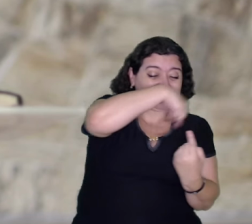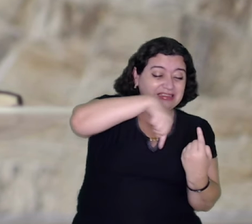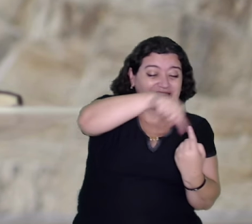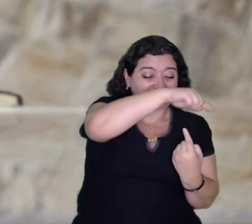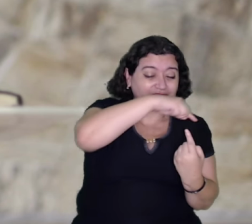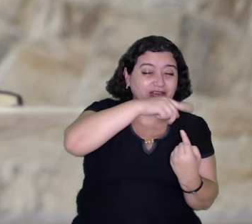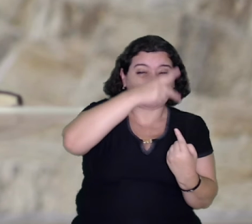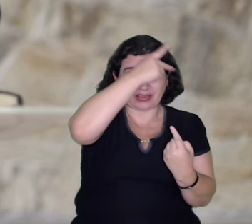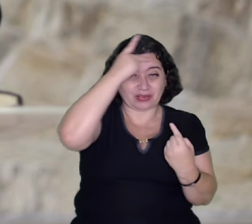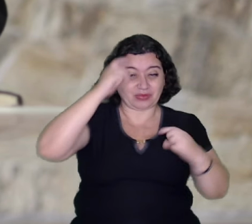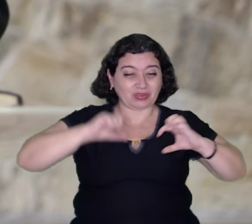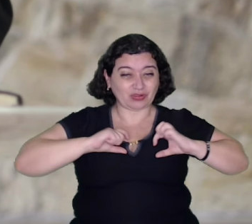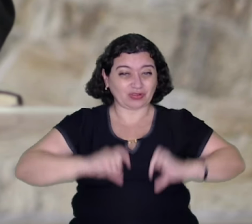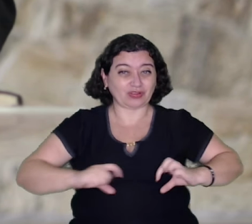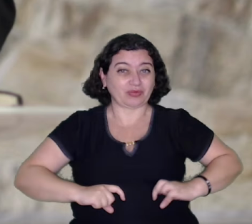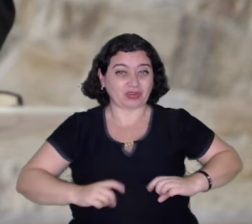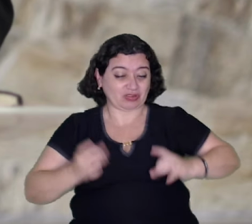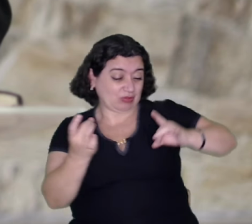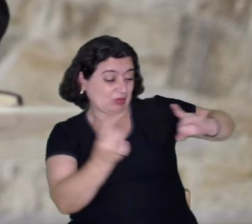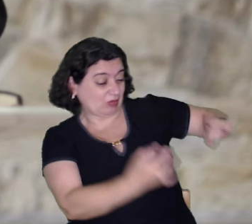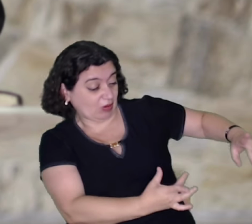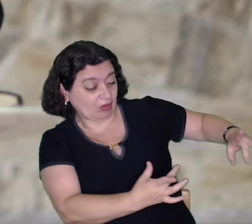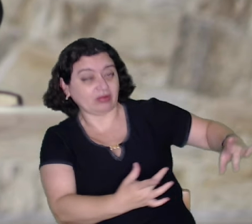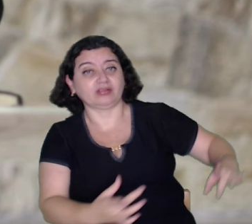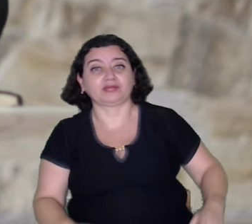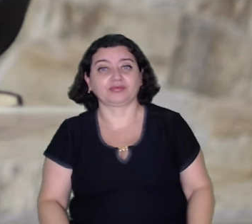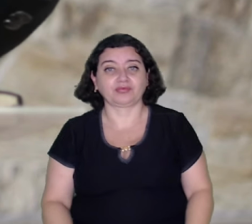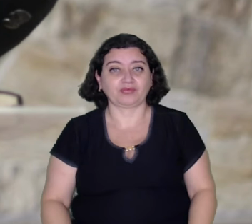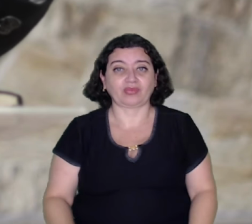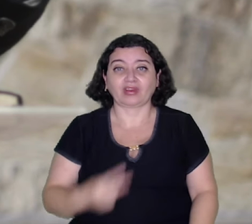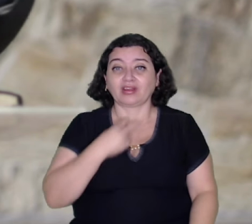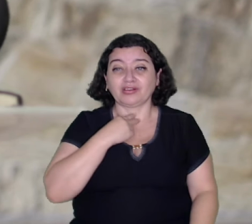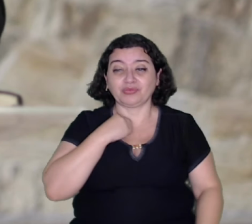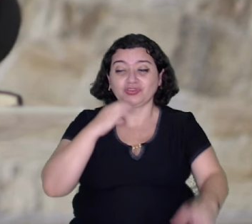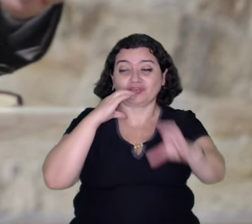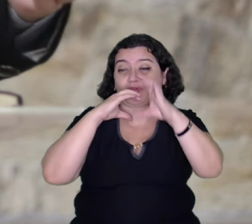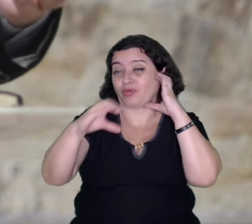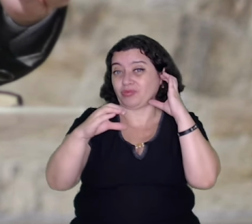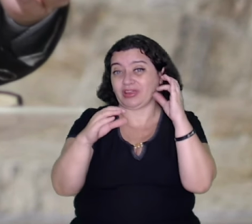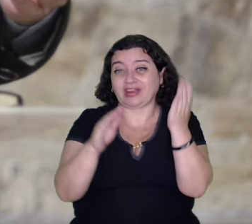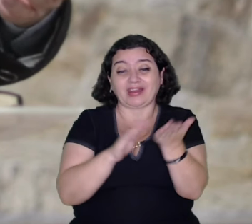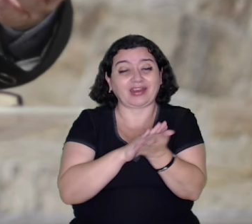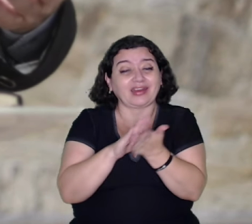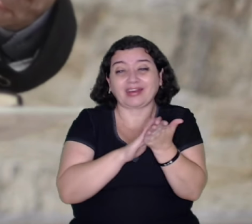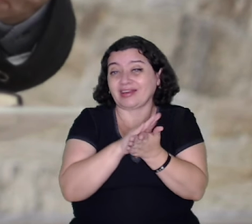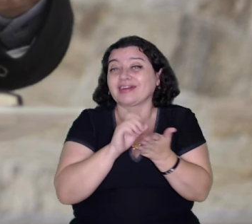leprosos naqueles dias. Eles não podiam se comunicar com ninguém,